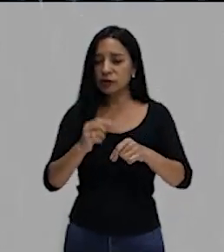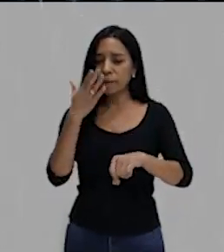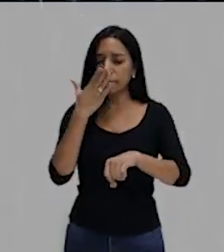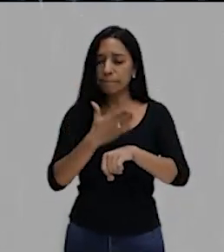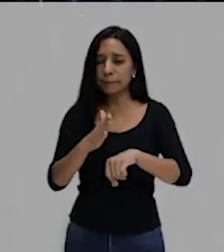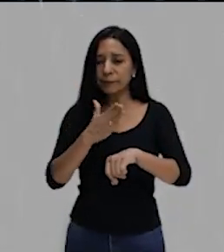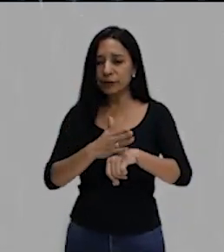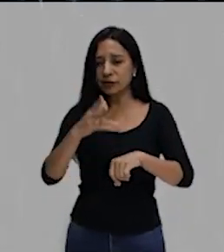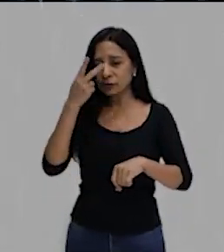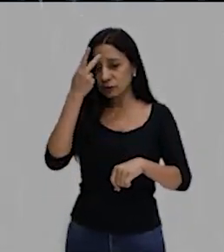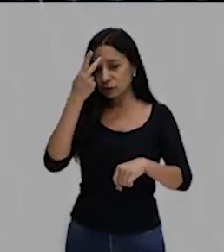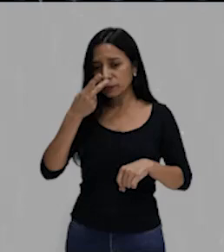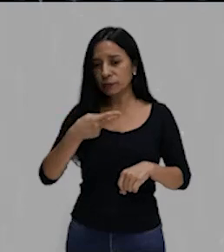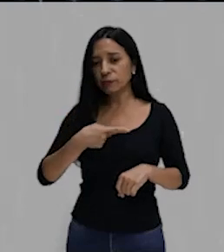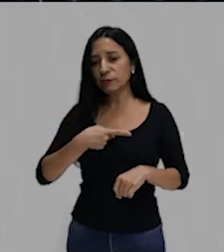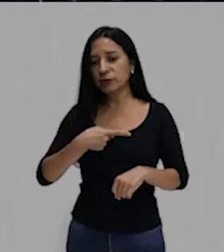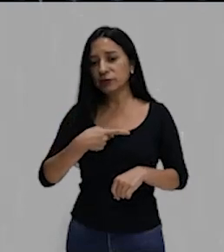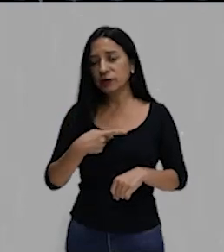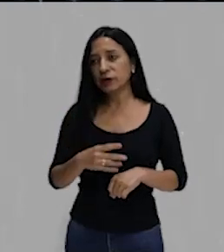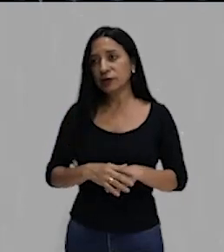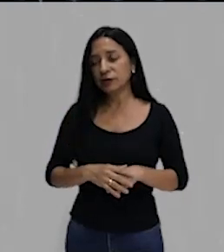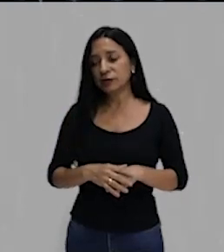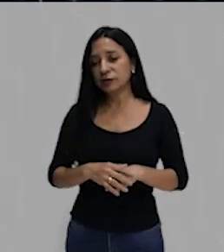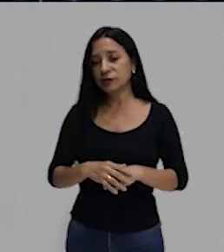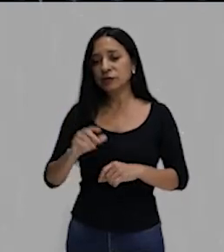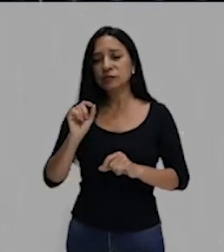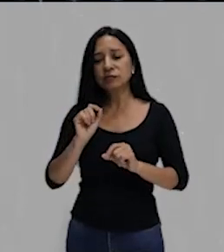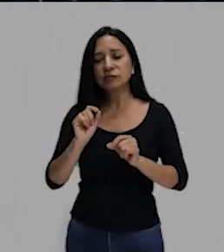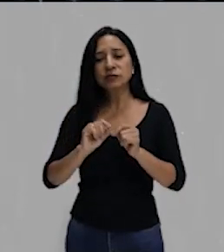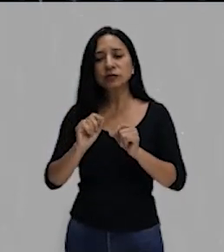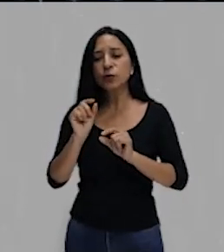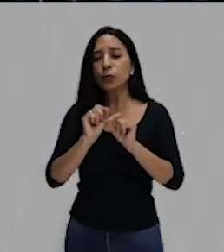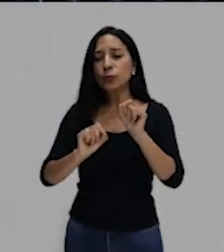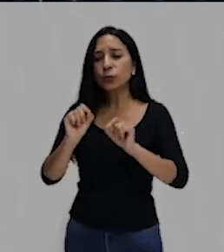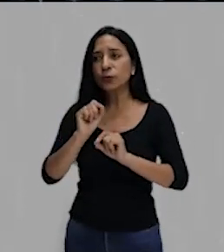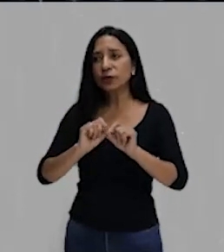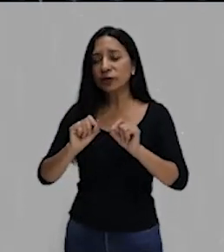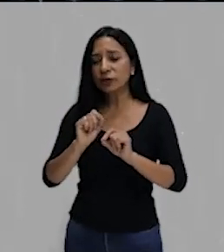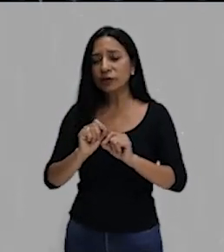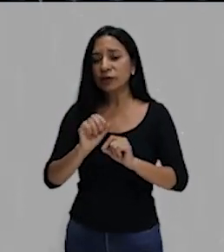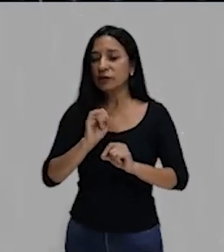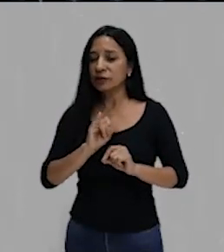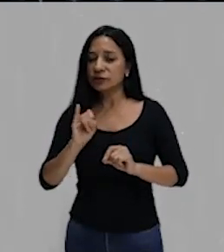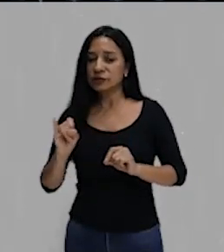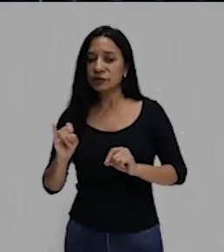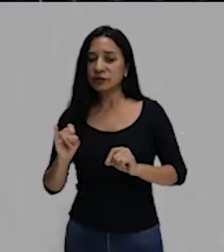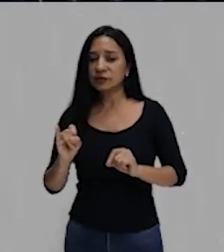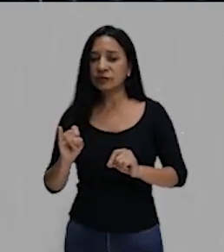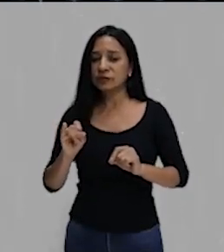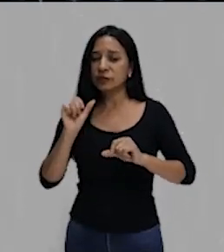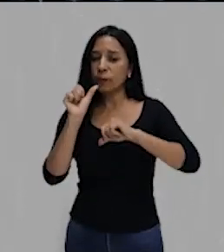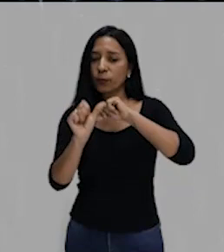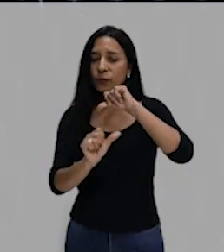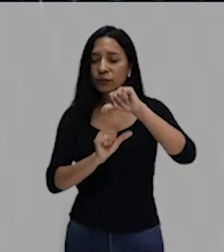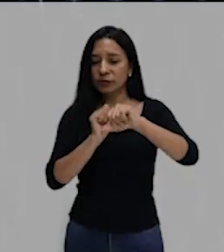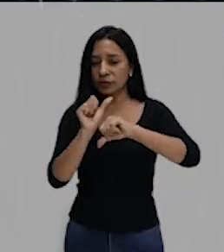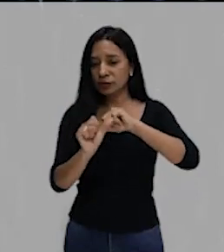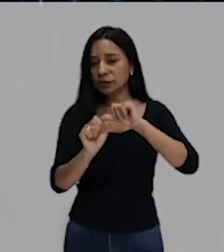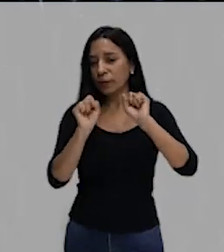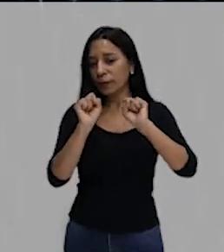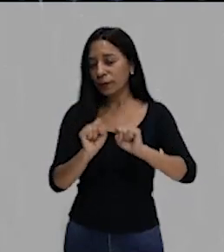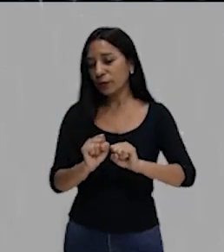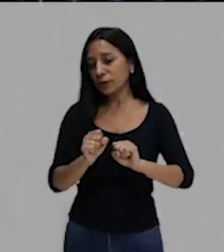sociais. Atitudes e práticas sociais essas que, se elas não forem mudadas, elas podem